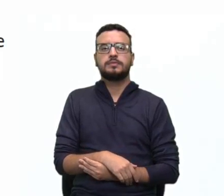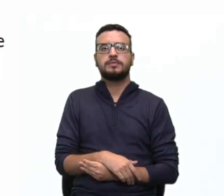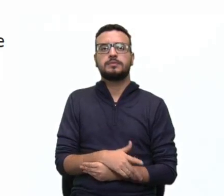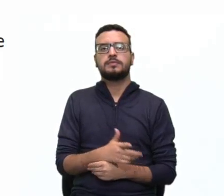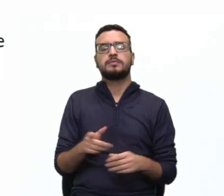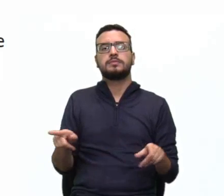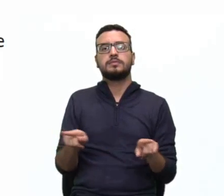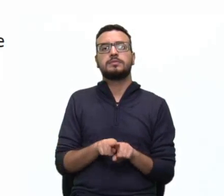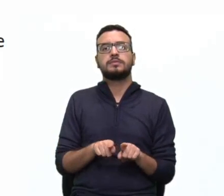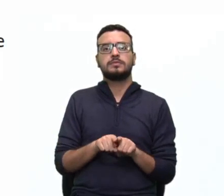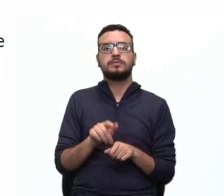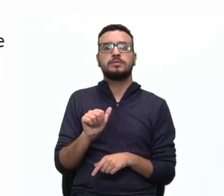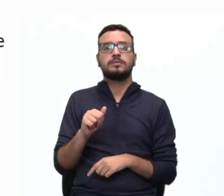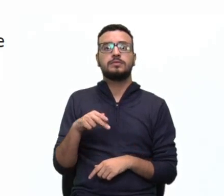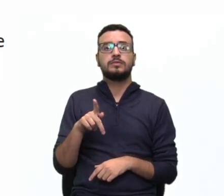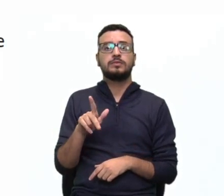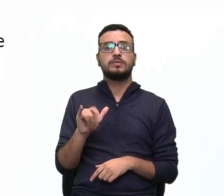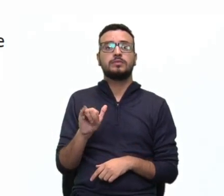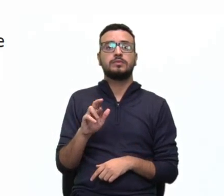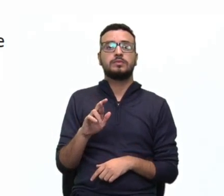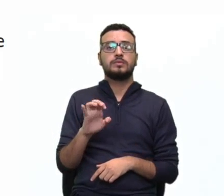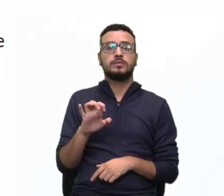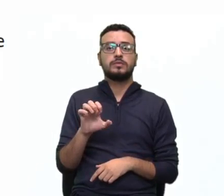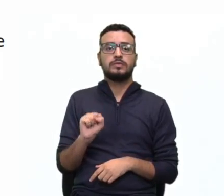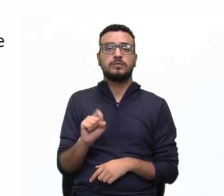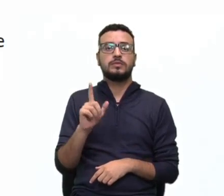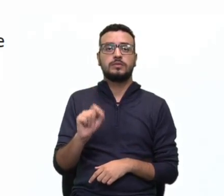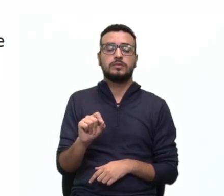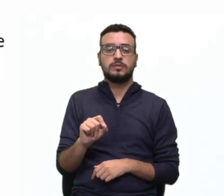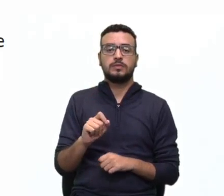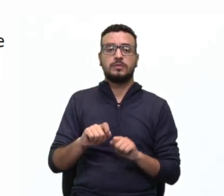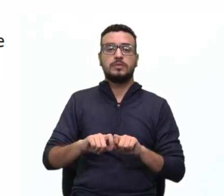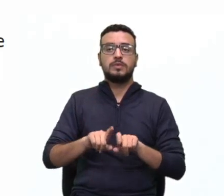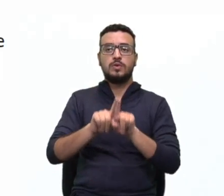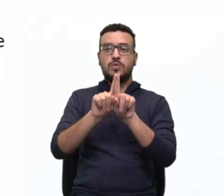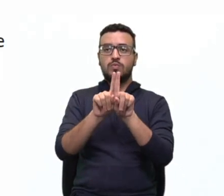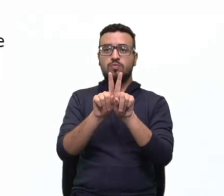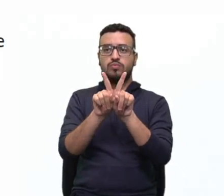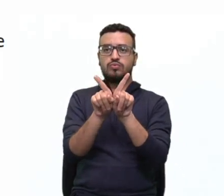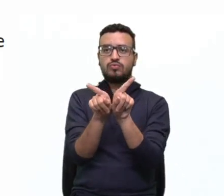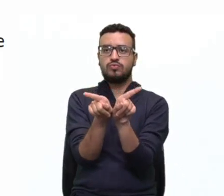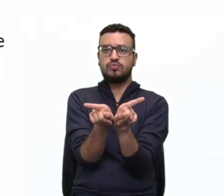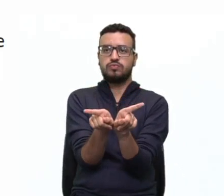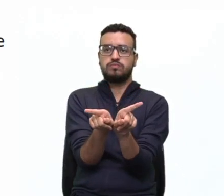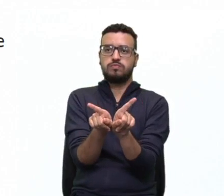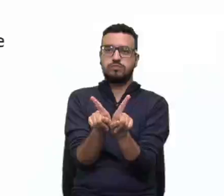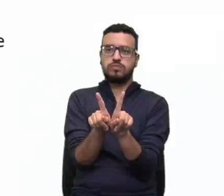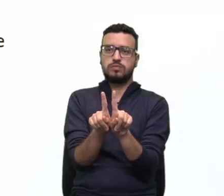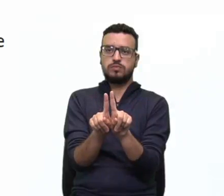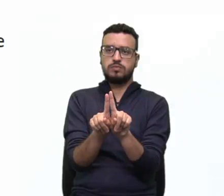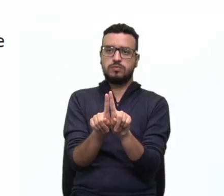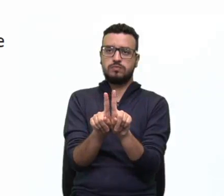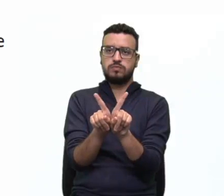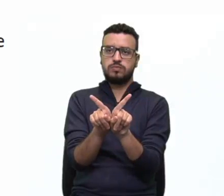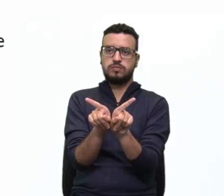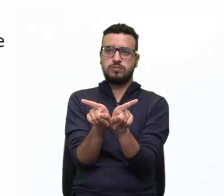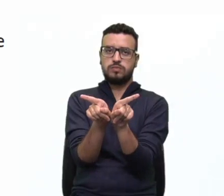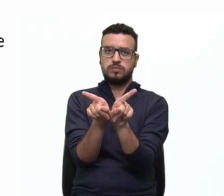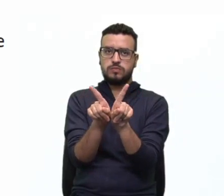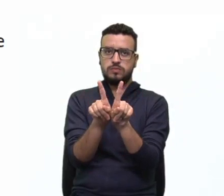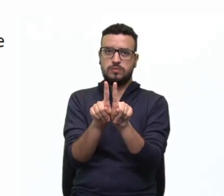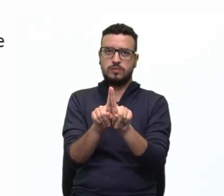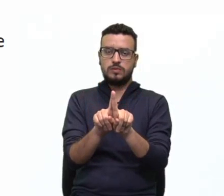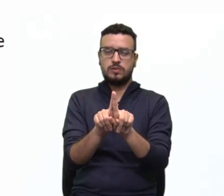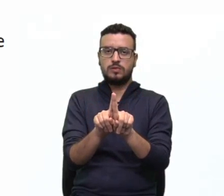E de movimentos angulares, que aí eu tenho o aumento ou diminuição do ângulo existente